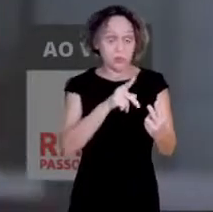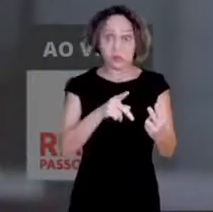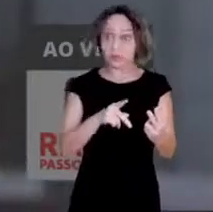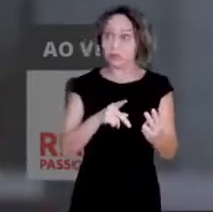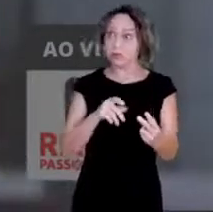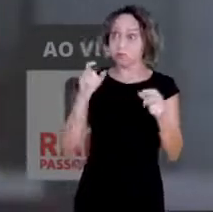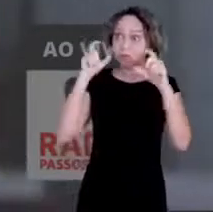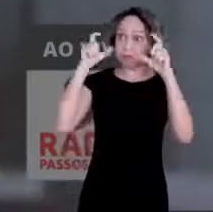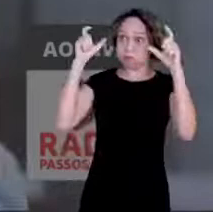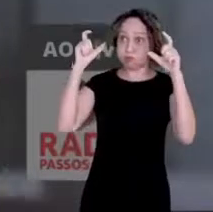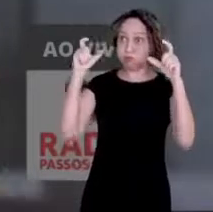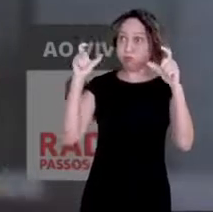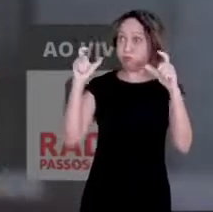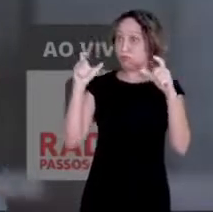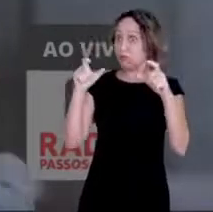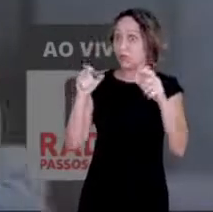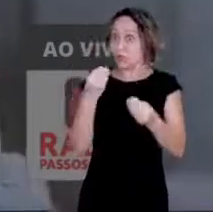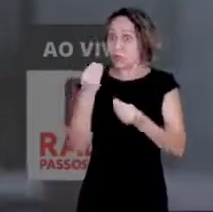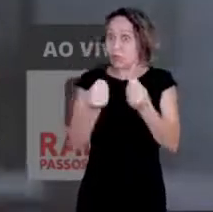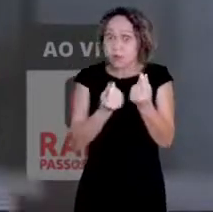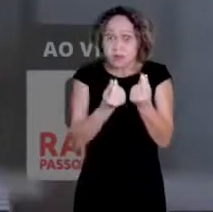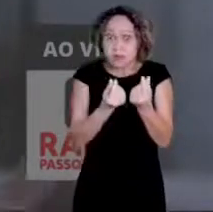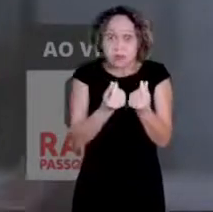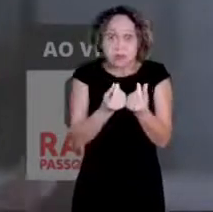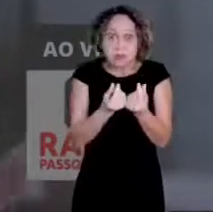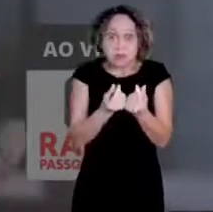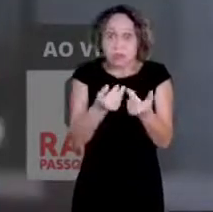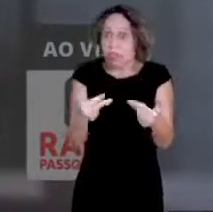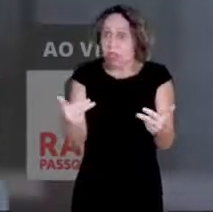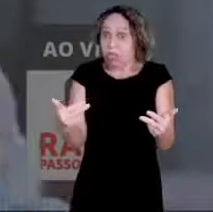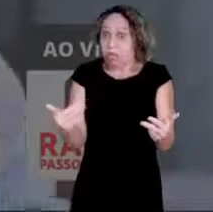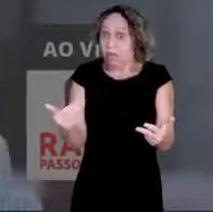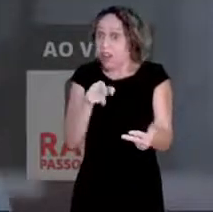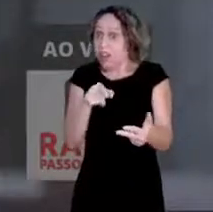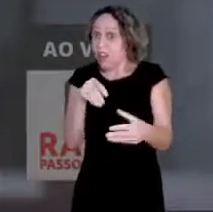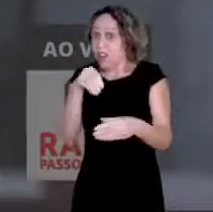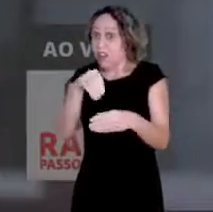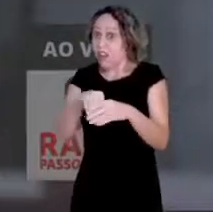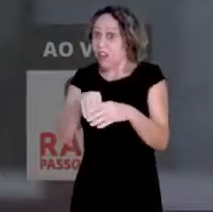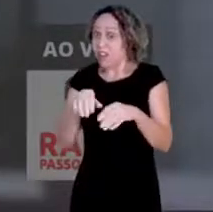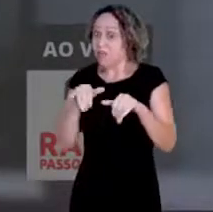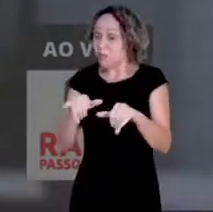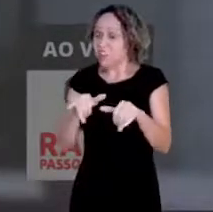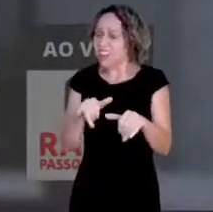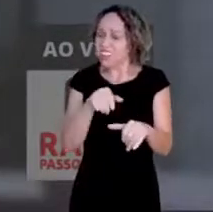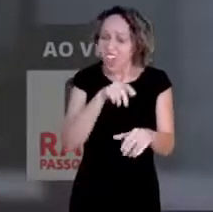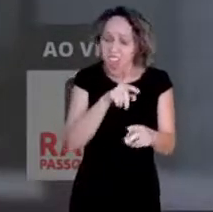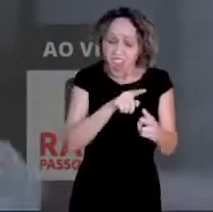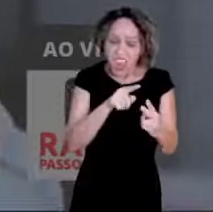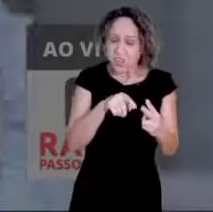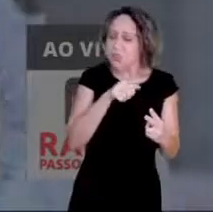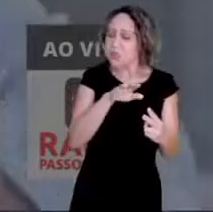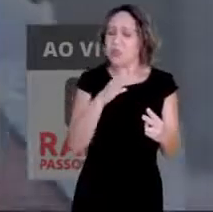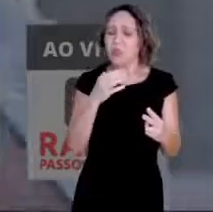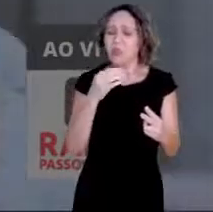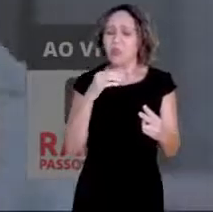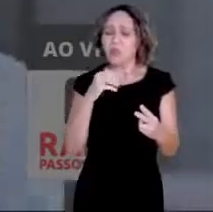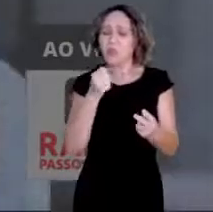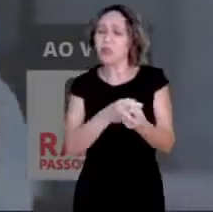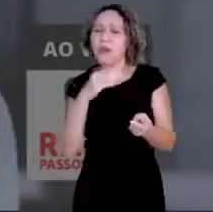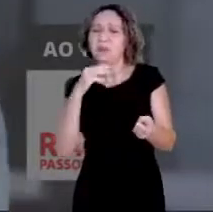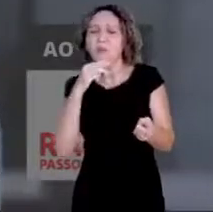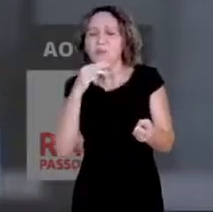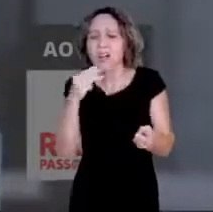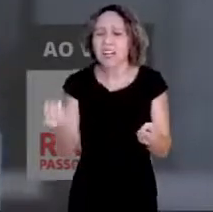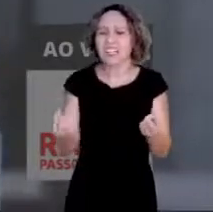de um estoque regulador, isso acabou. No nosso tempo, a gente mantinha o estoque regulador na Conab para que a gente pudesse